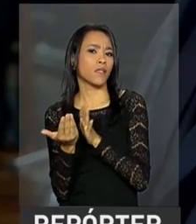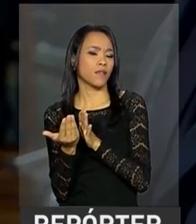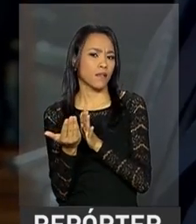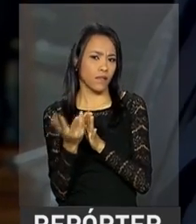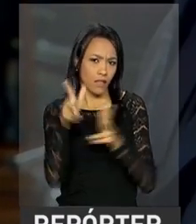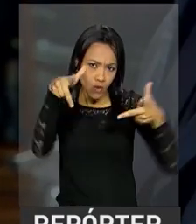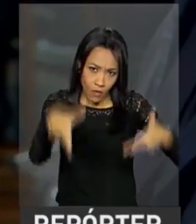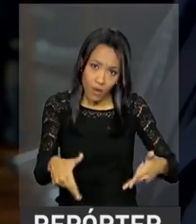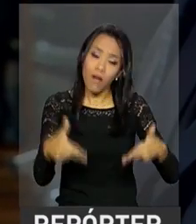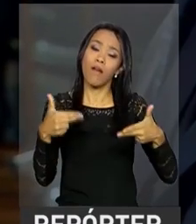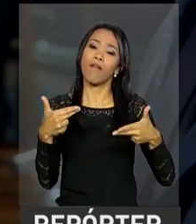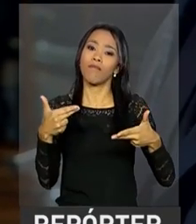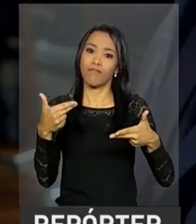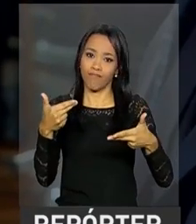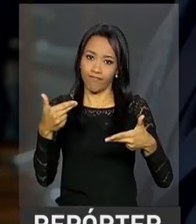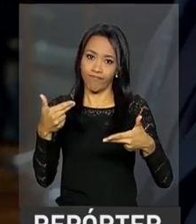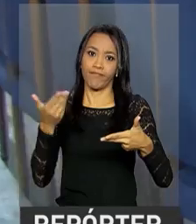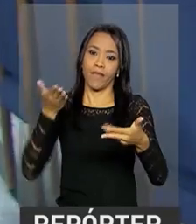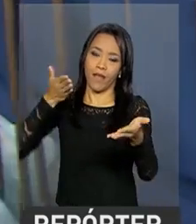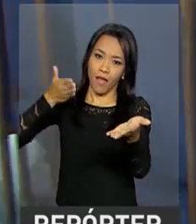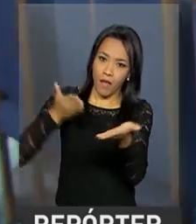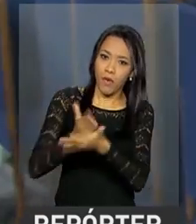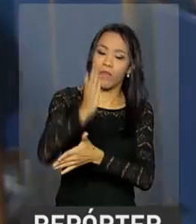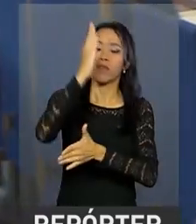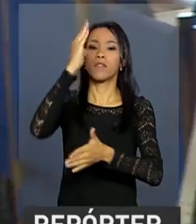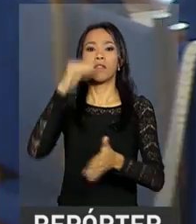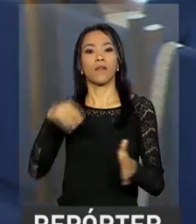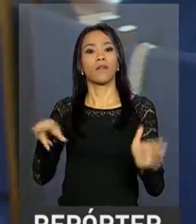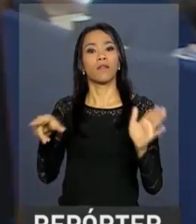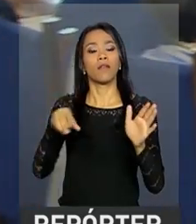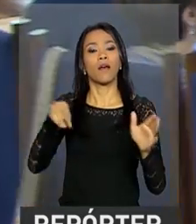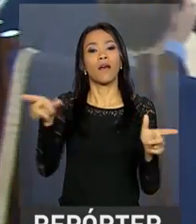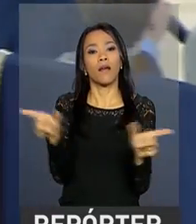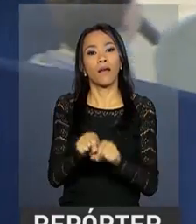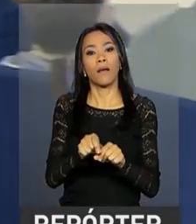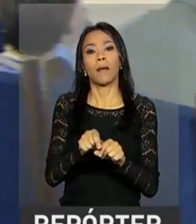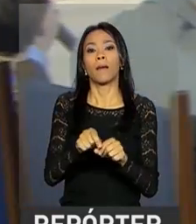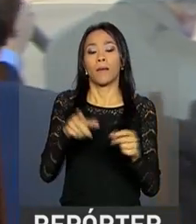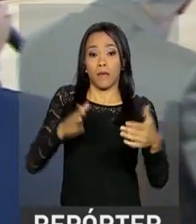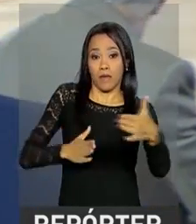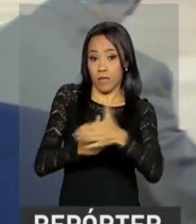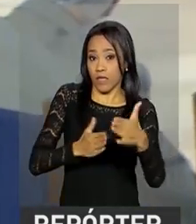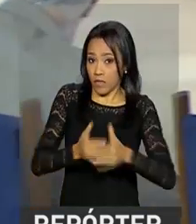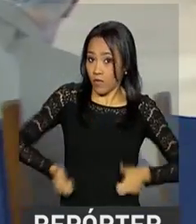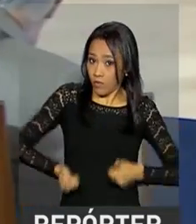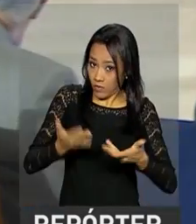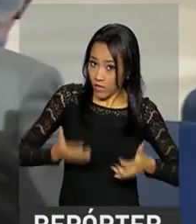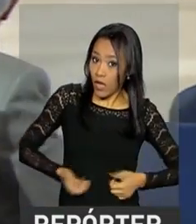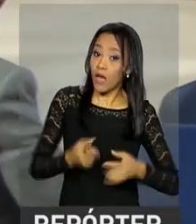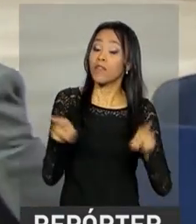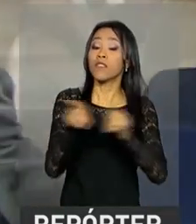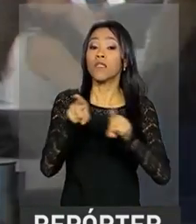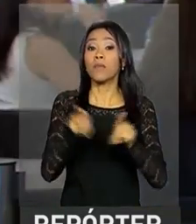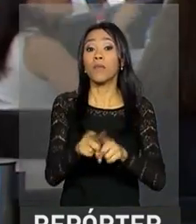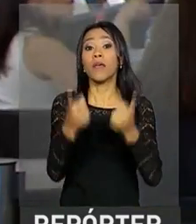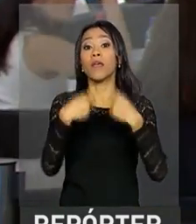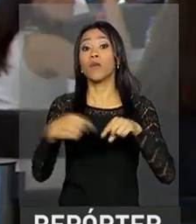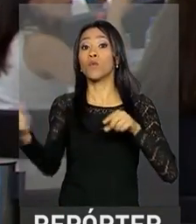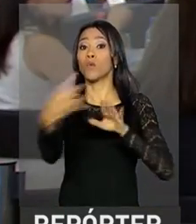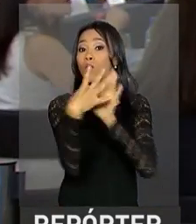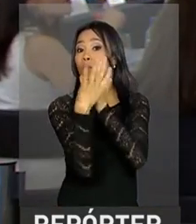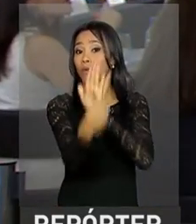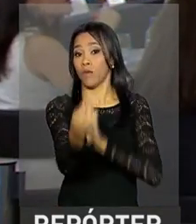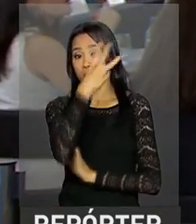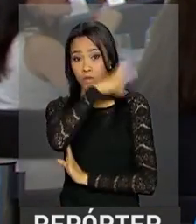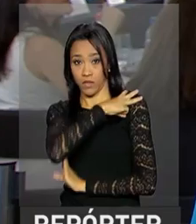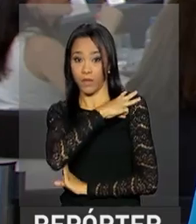assim como ele fez também com a aprovação da medida do teto dos gastos e a reforma do ensino médio. Ontem também Michel Temer indicou